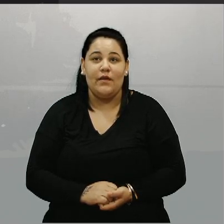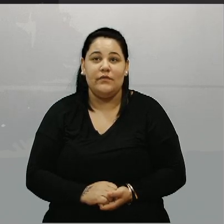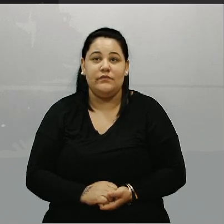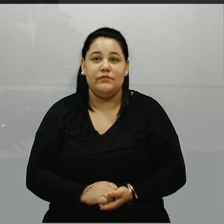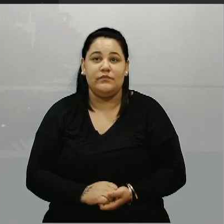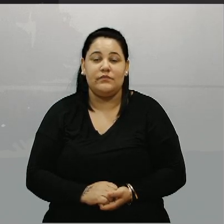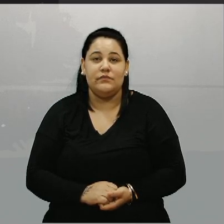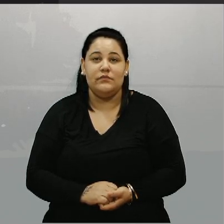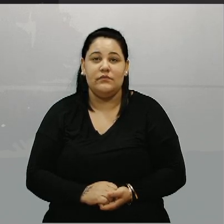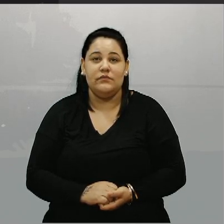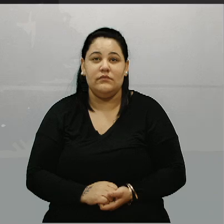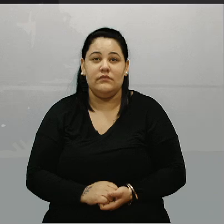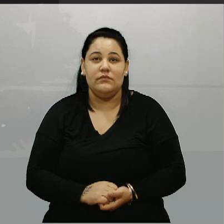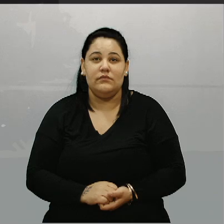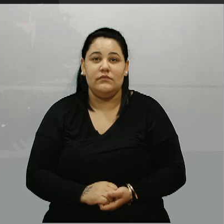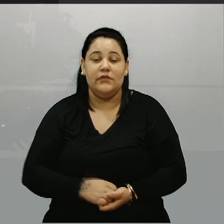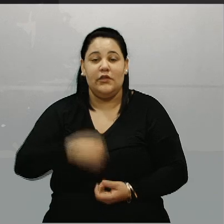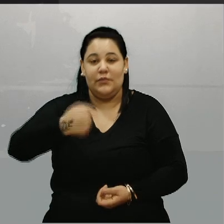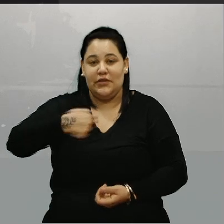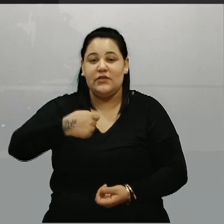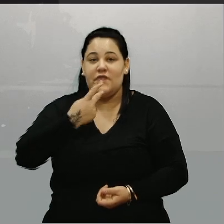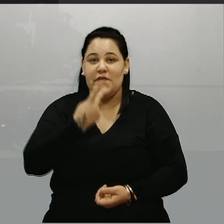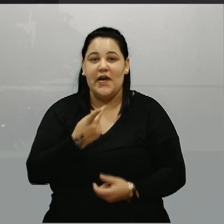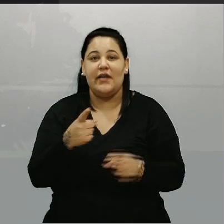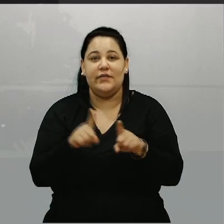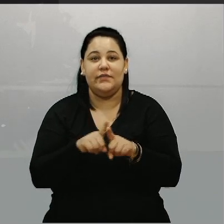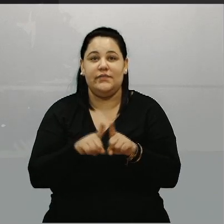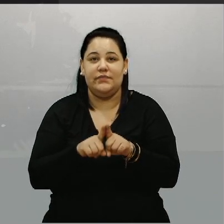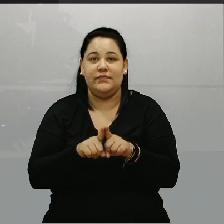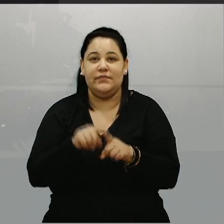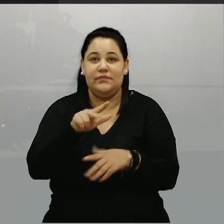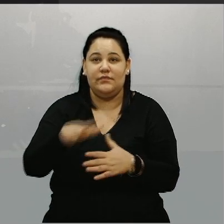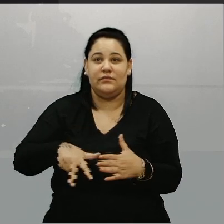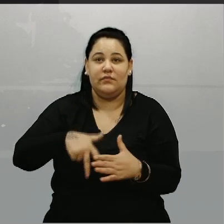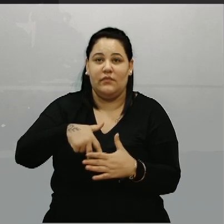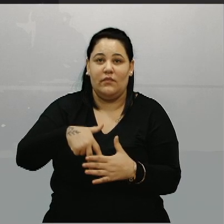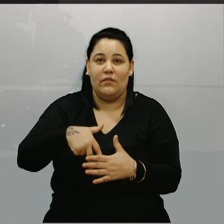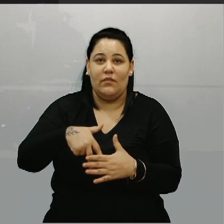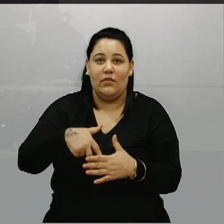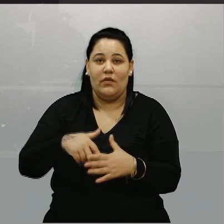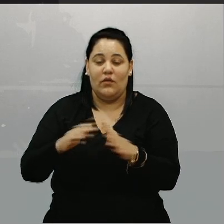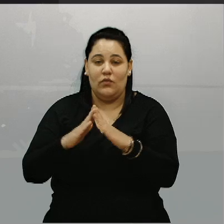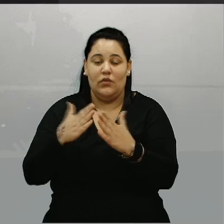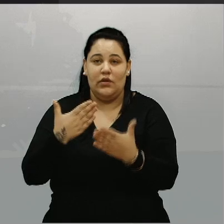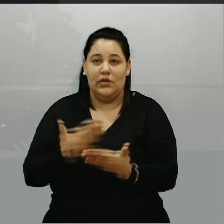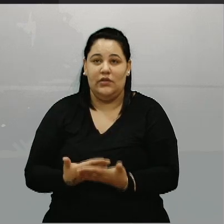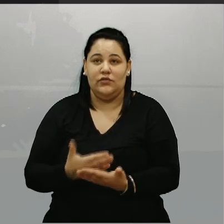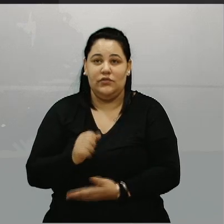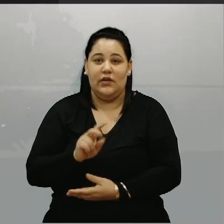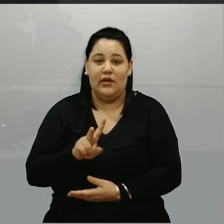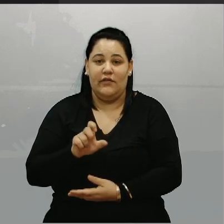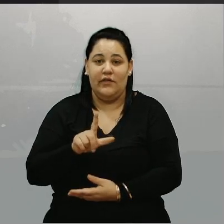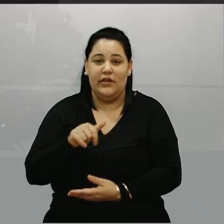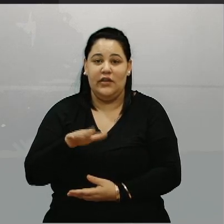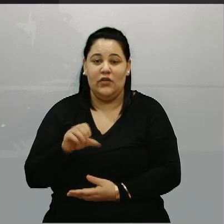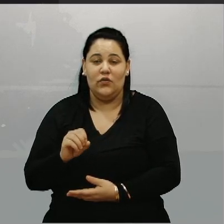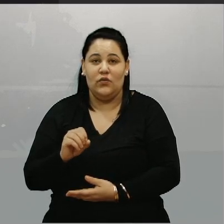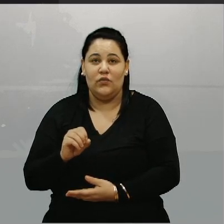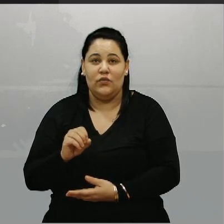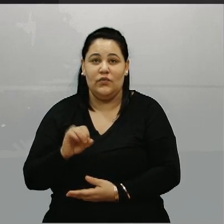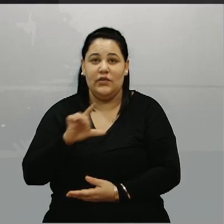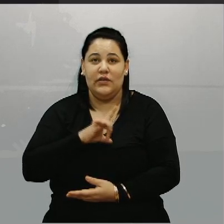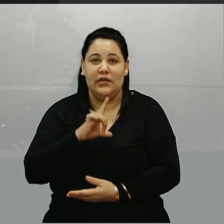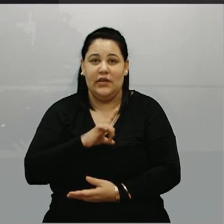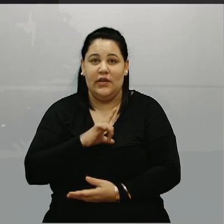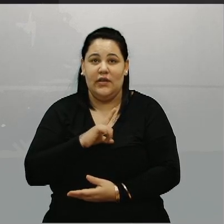sinto a necessidade de dizer nessa tribuna, o Colégio Avelino Boff do 2º grau em Fazenda Souza existe graças